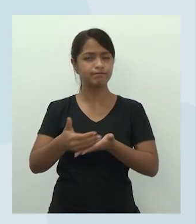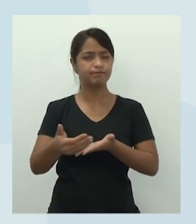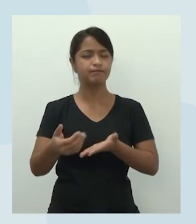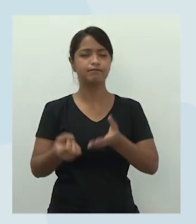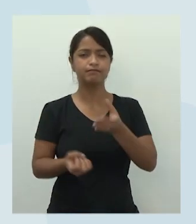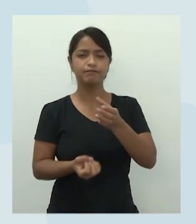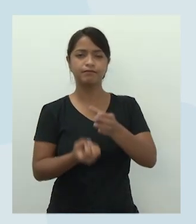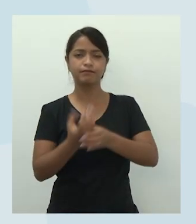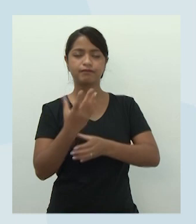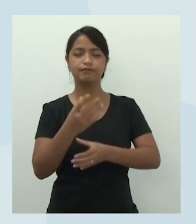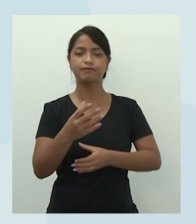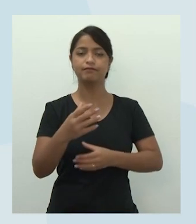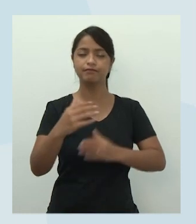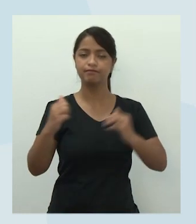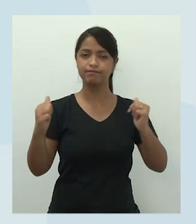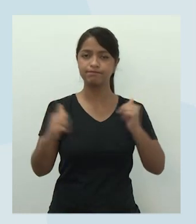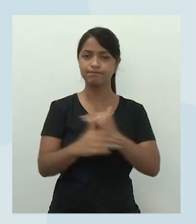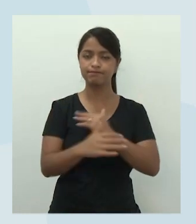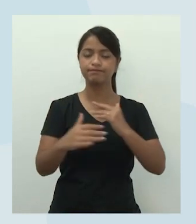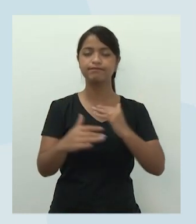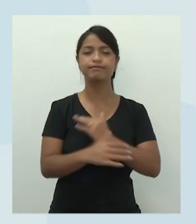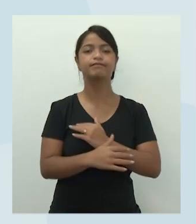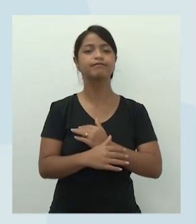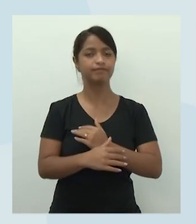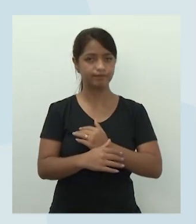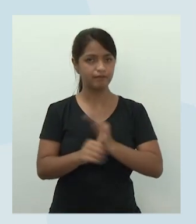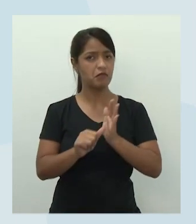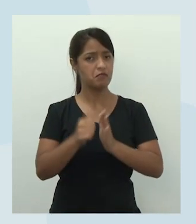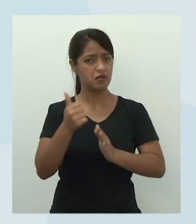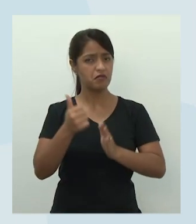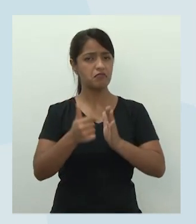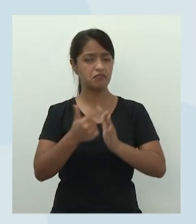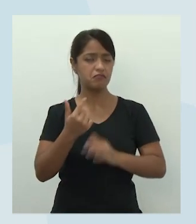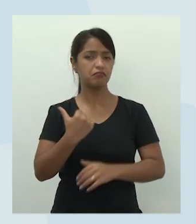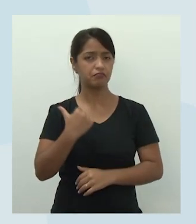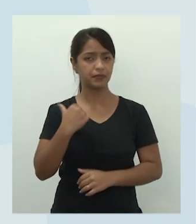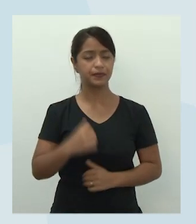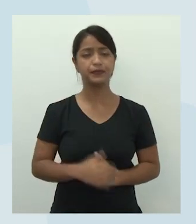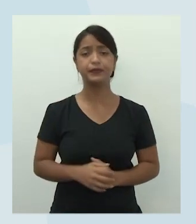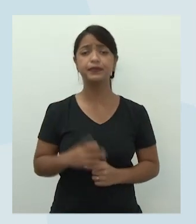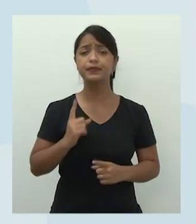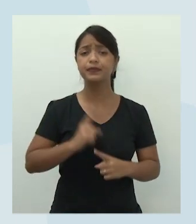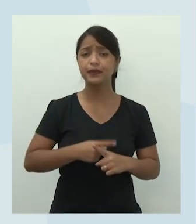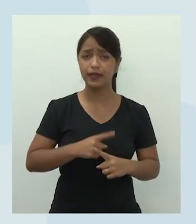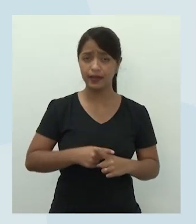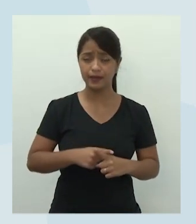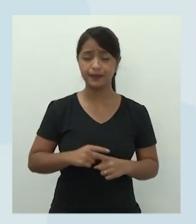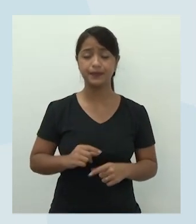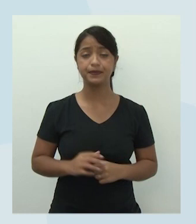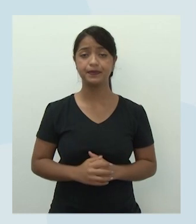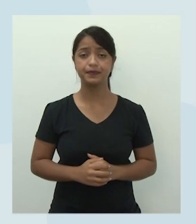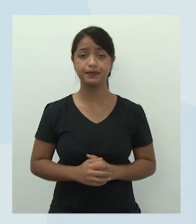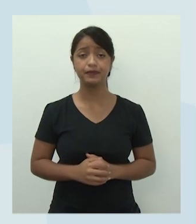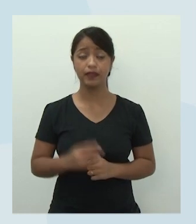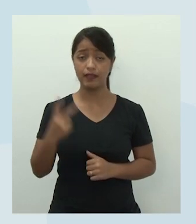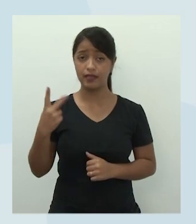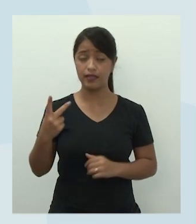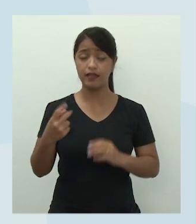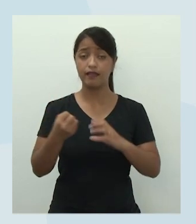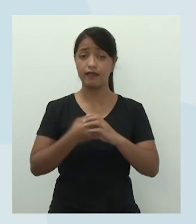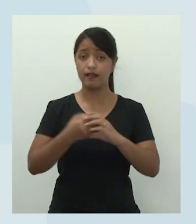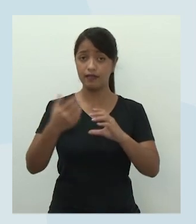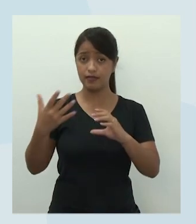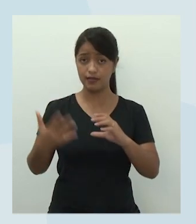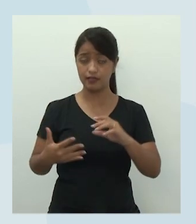aí o berço, né, da civilização. Por quê? Porque existiam algumas características